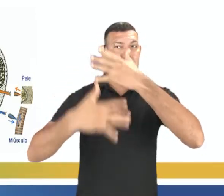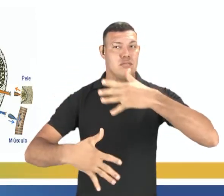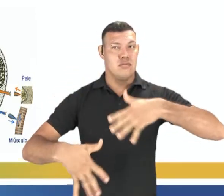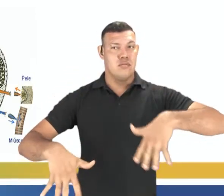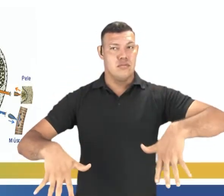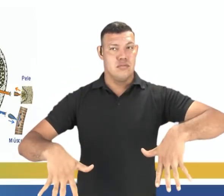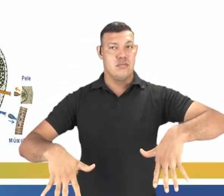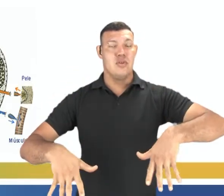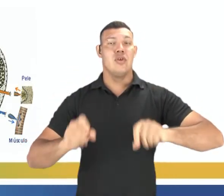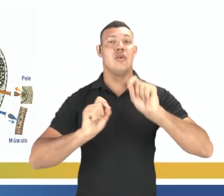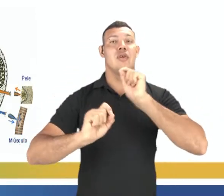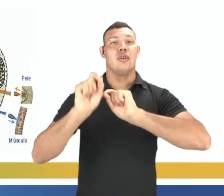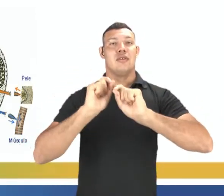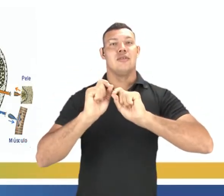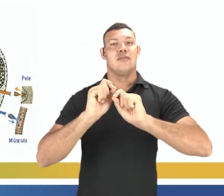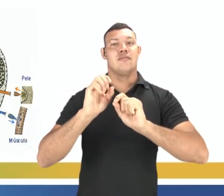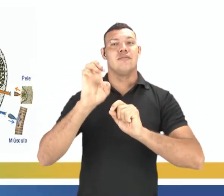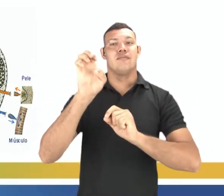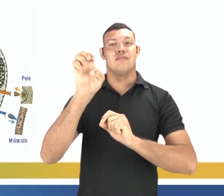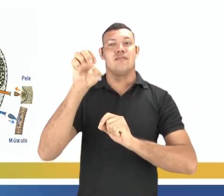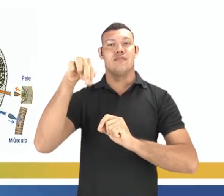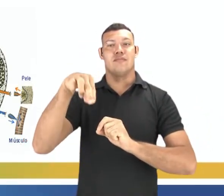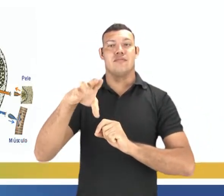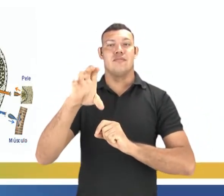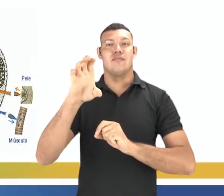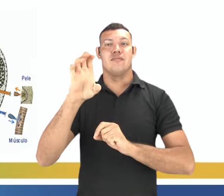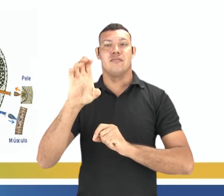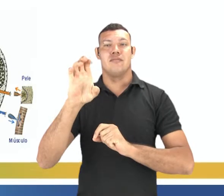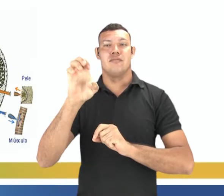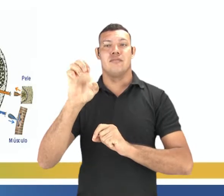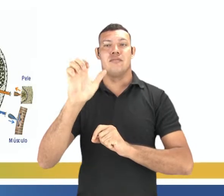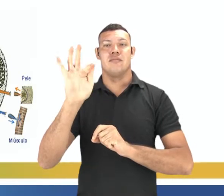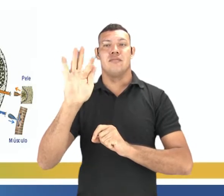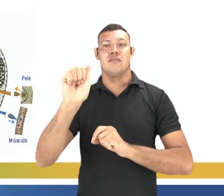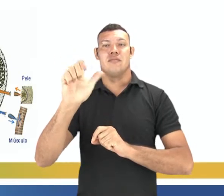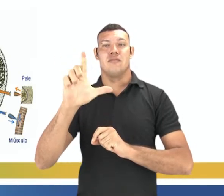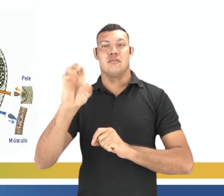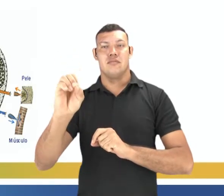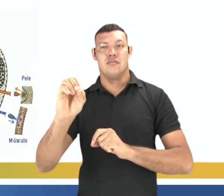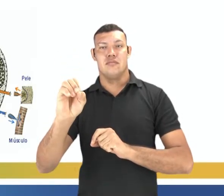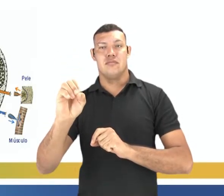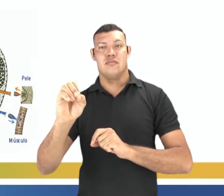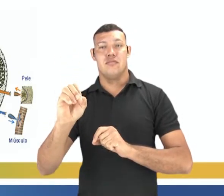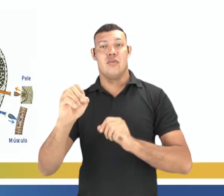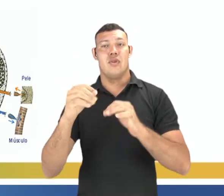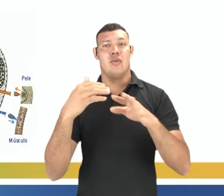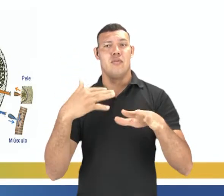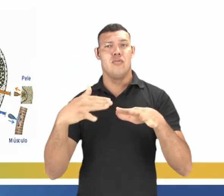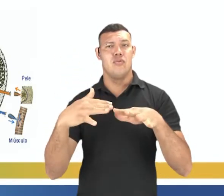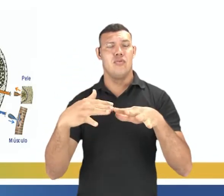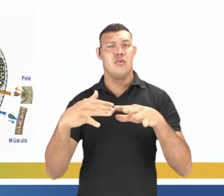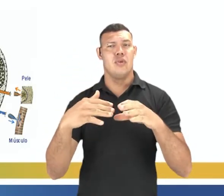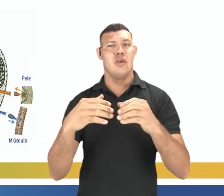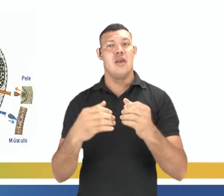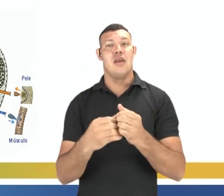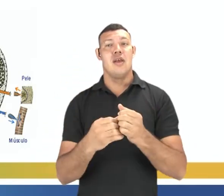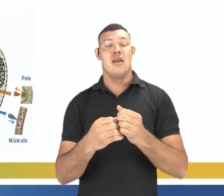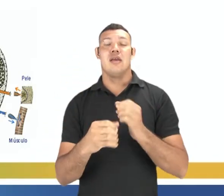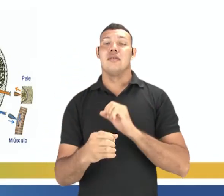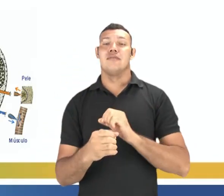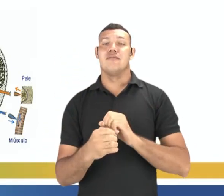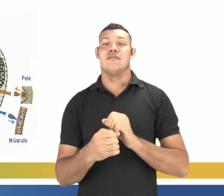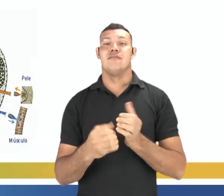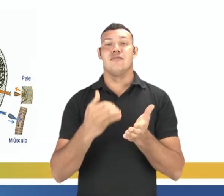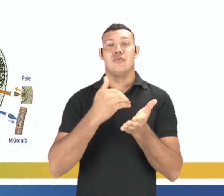É nessa parte que as mensagens elas são transmitidas e identificadas. Então, podemos ver aqui